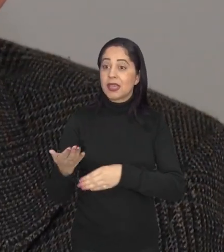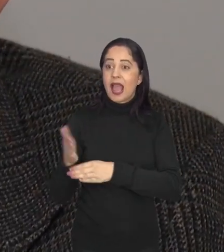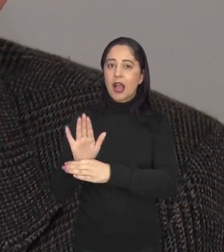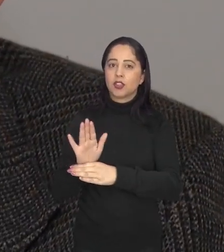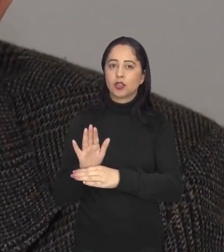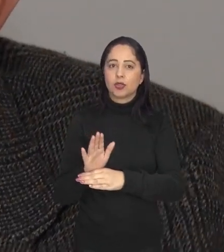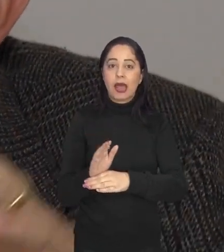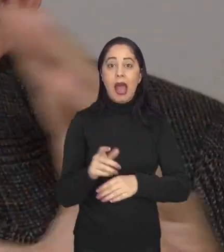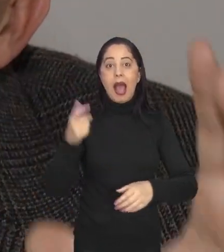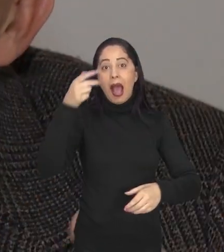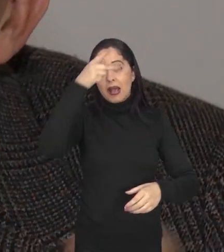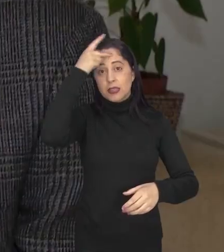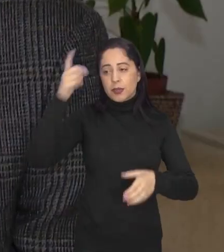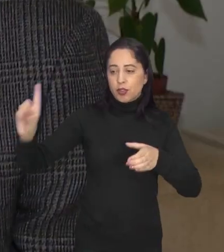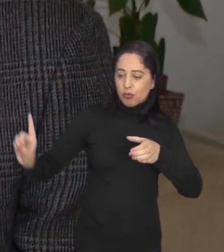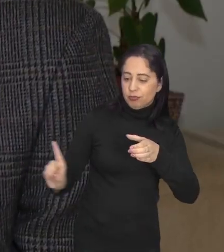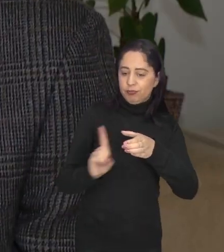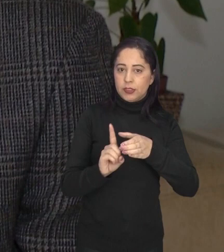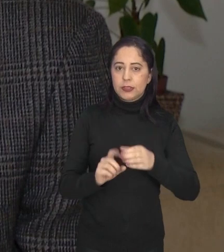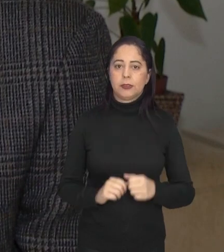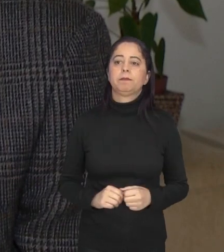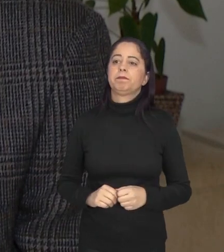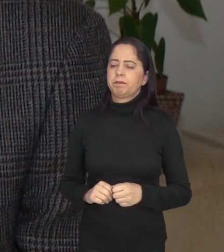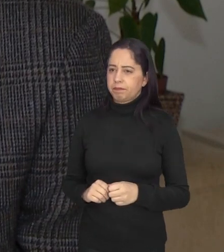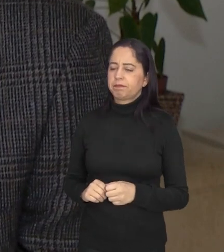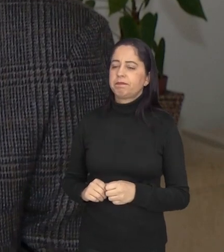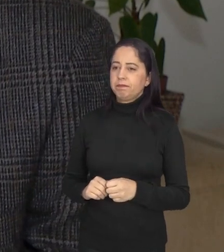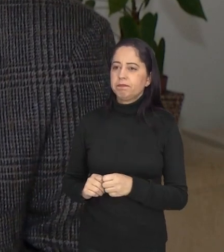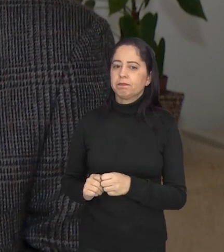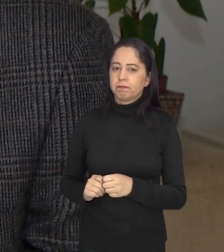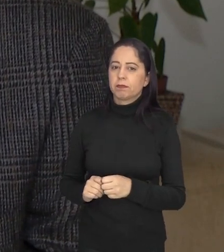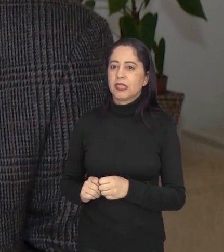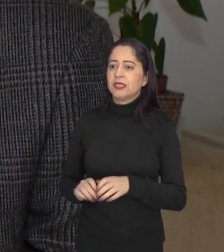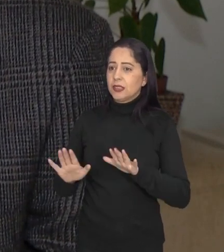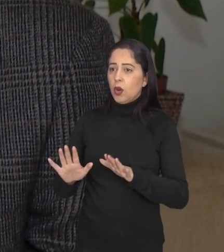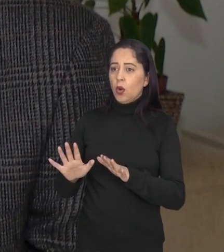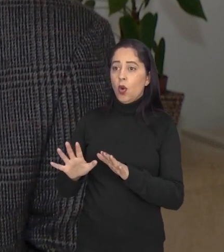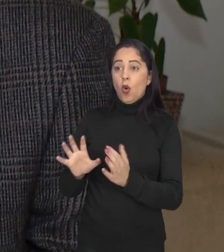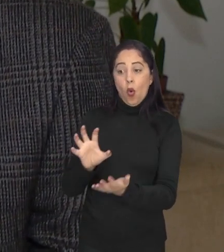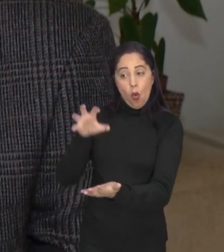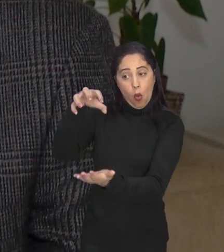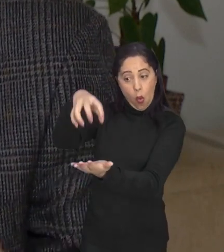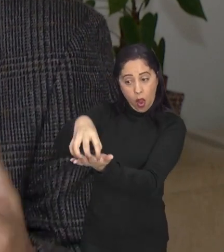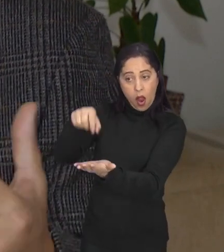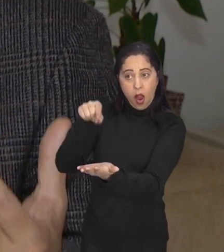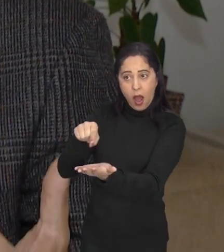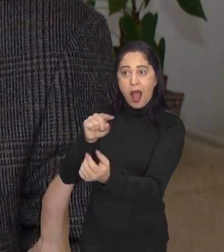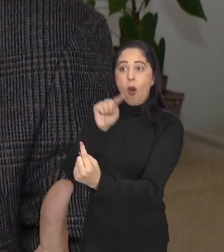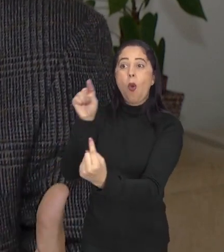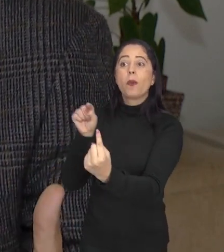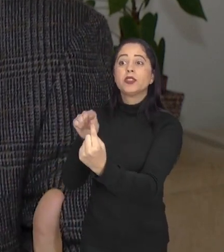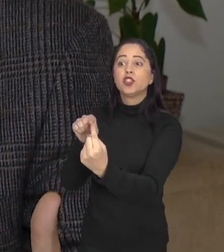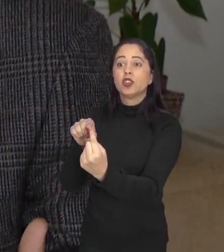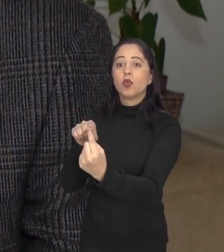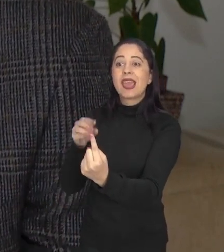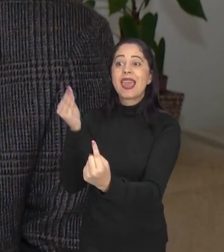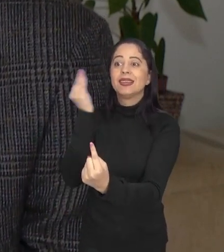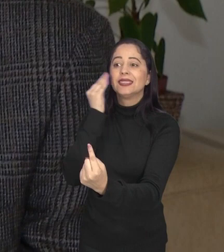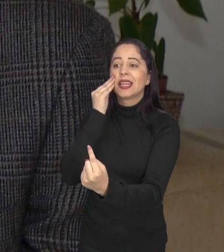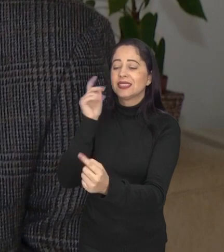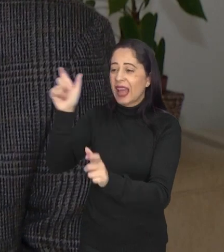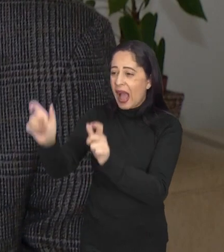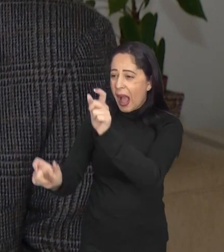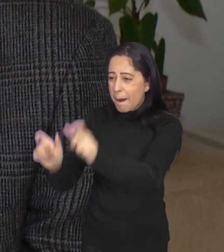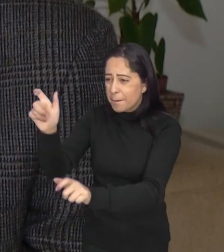para a ressocialização. Ele busca alcançar a melhora de qualidade de vida do paciente e muitas vezes tentar realmente